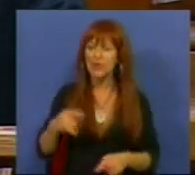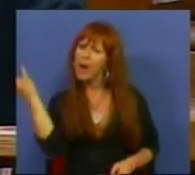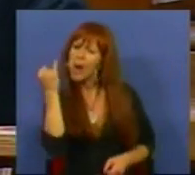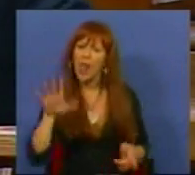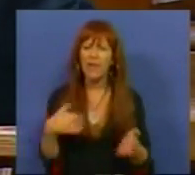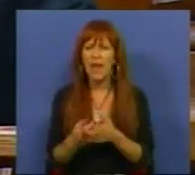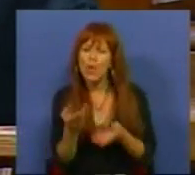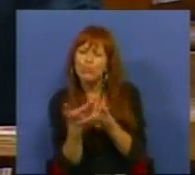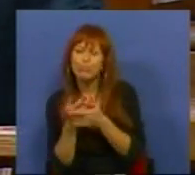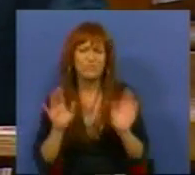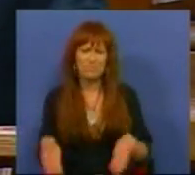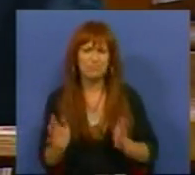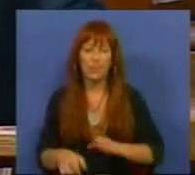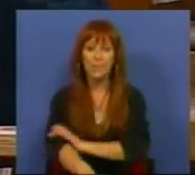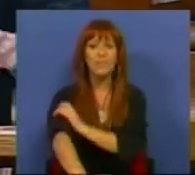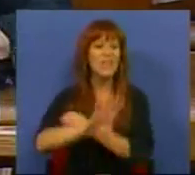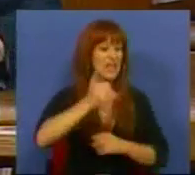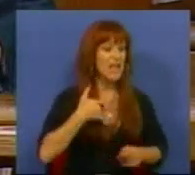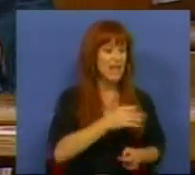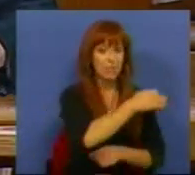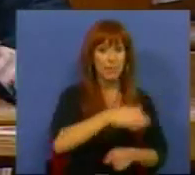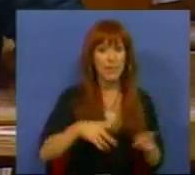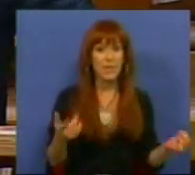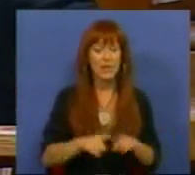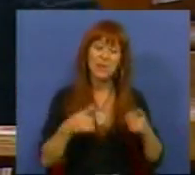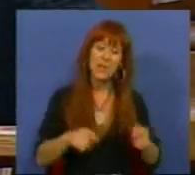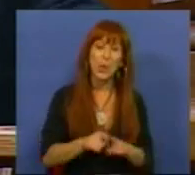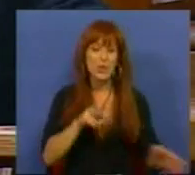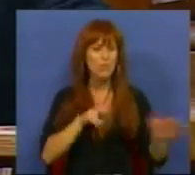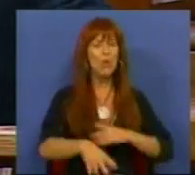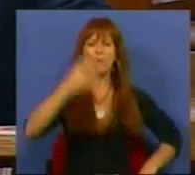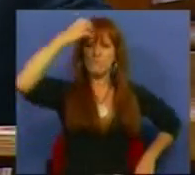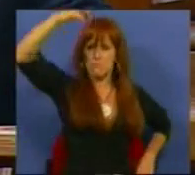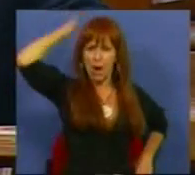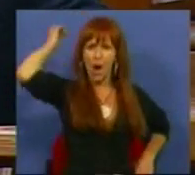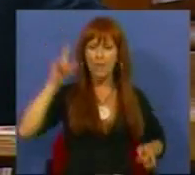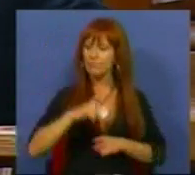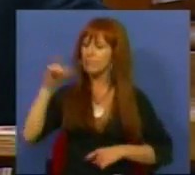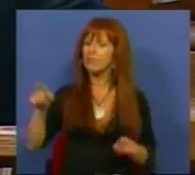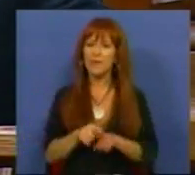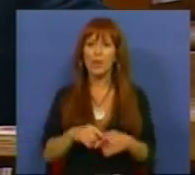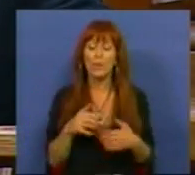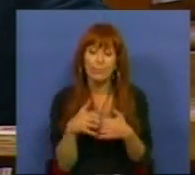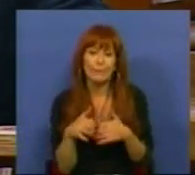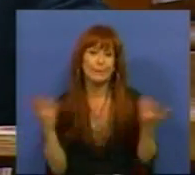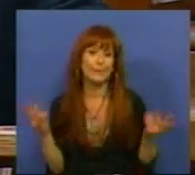simular uma negociação. Já o CDS-PP teve uma entrada de leão e uma saída de